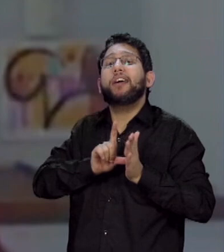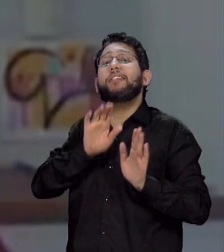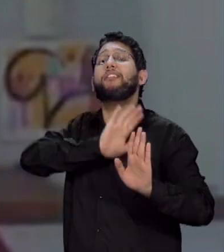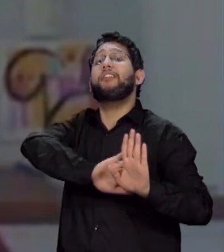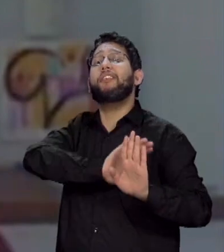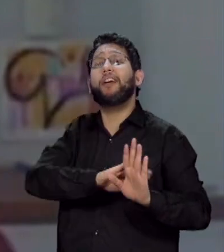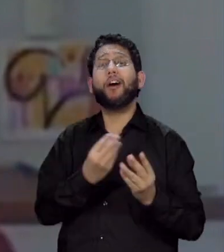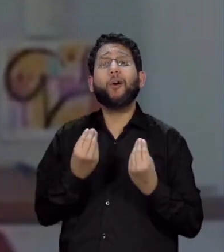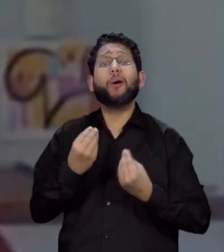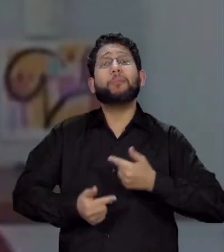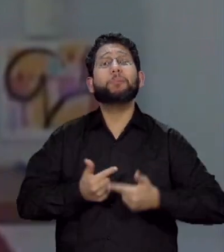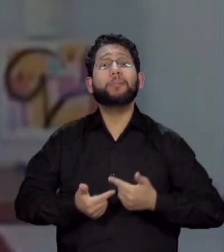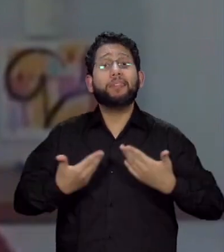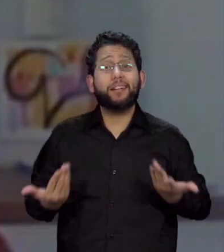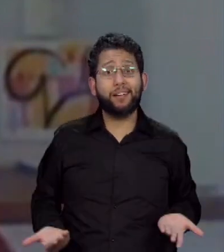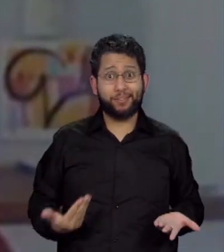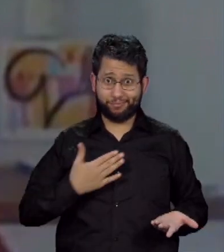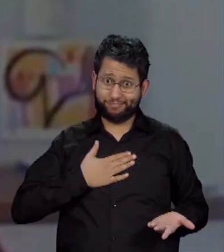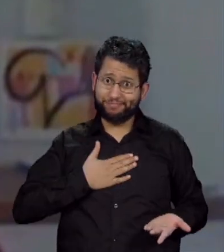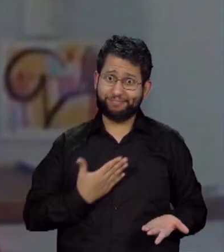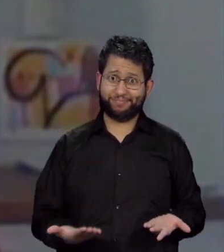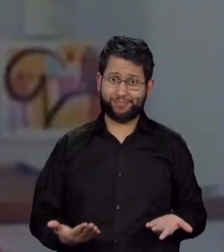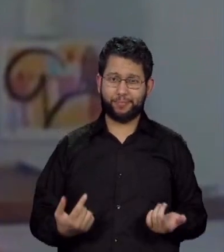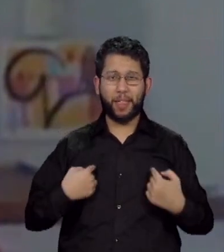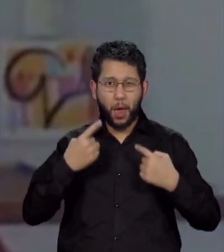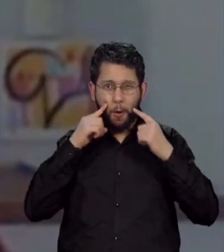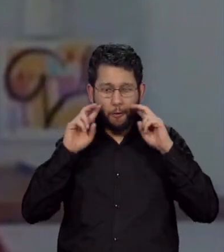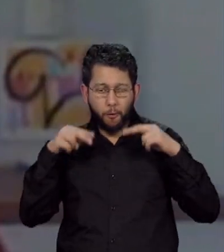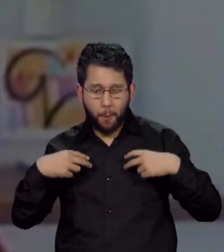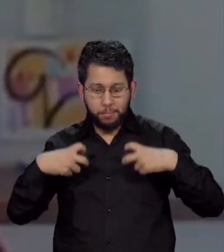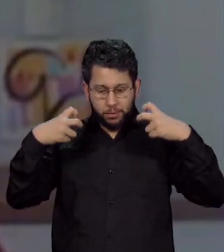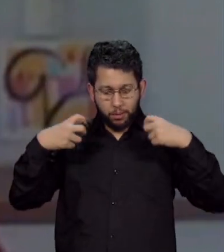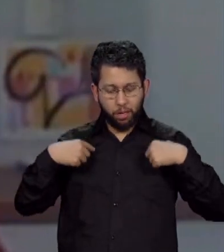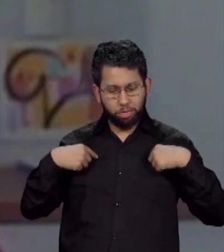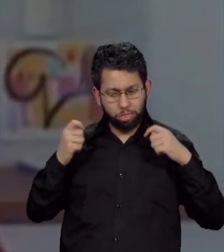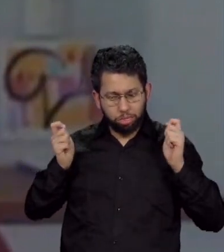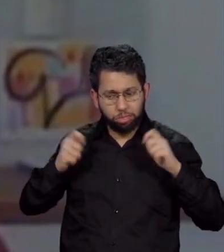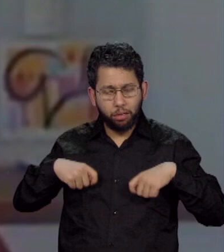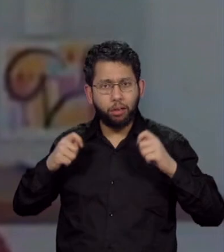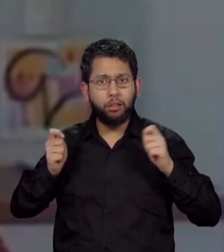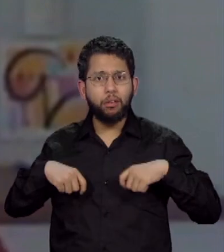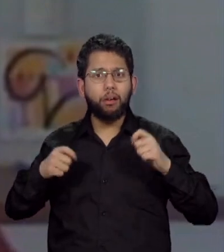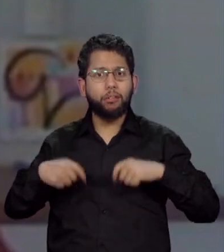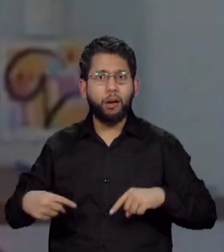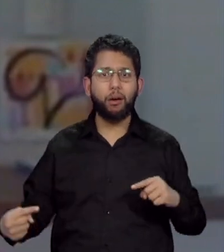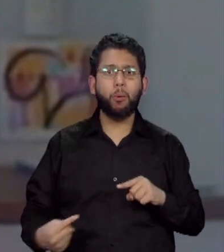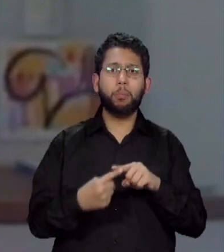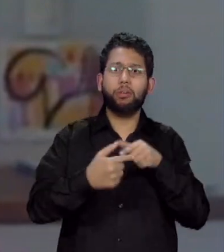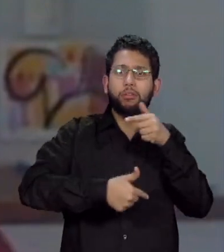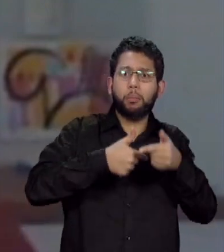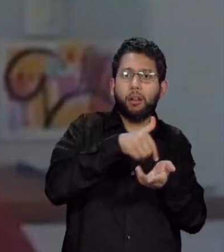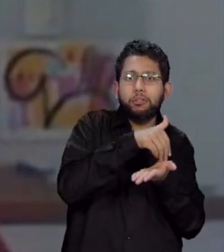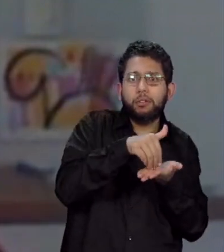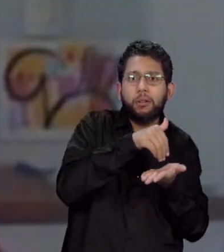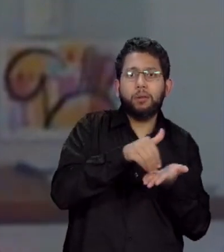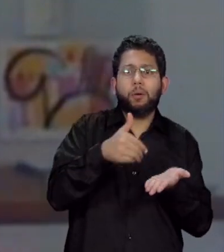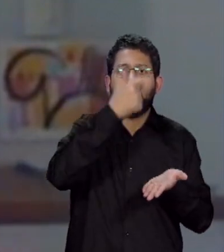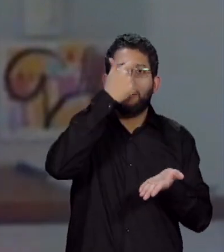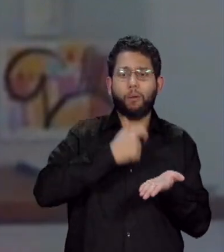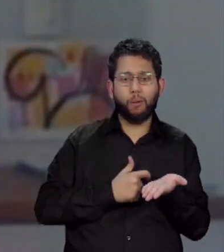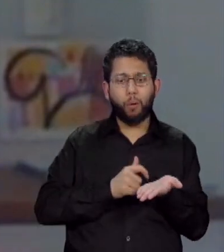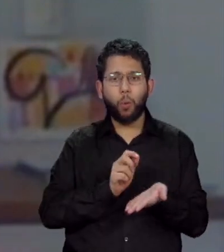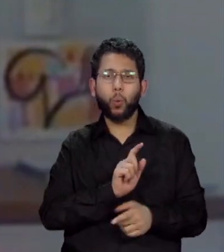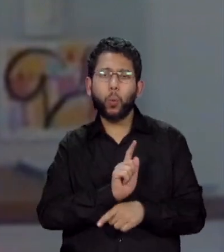pude perceber que eu tinha certas habilidades para estar naquela posição, né, que eu estava